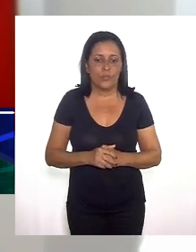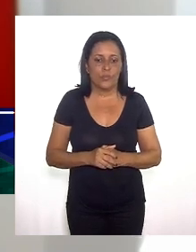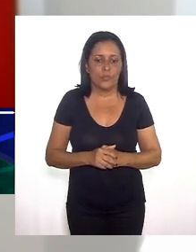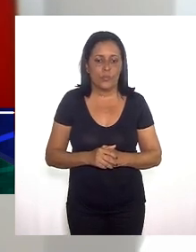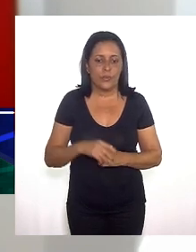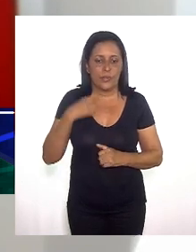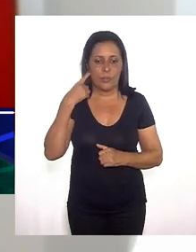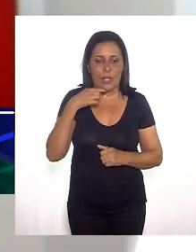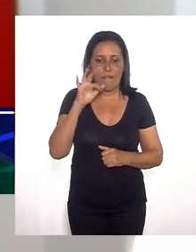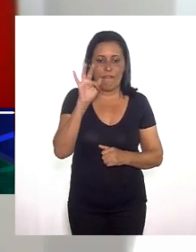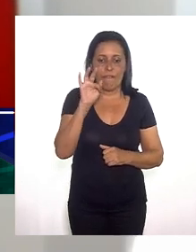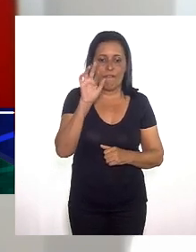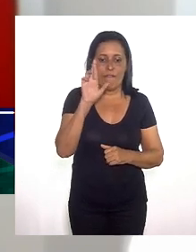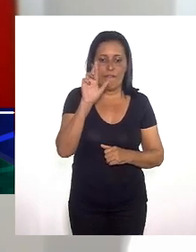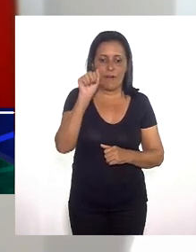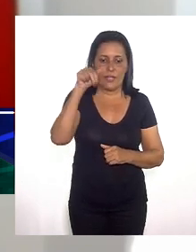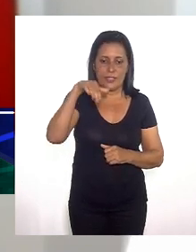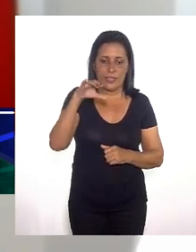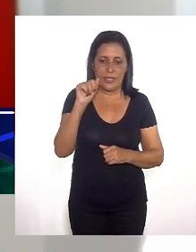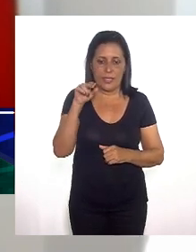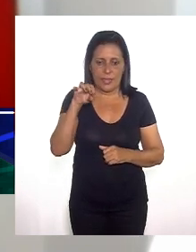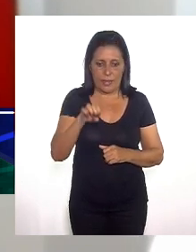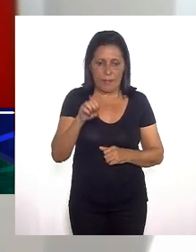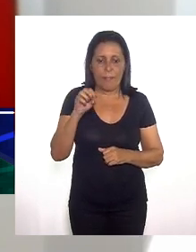Deputada Franciane Mota.